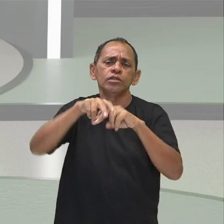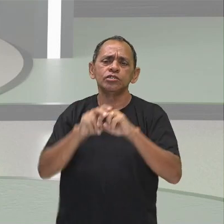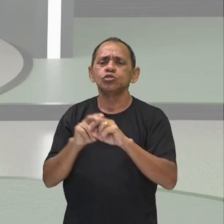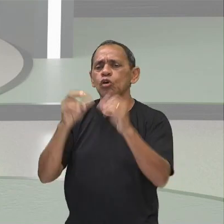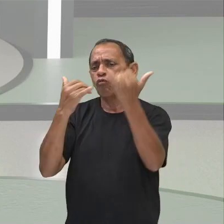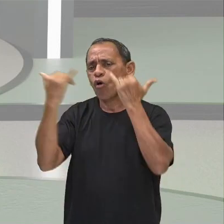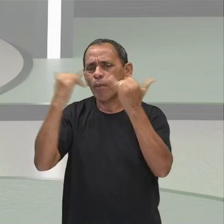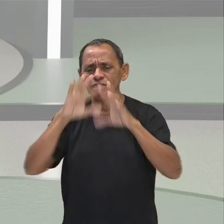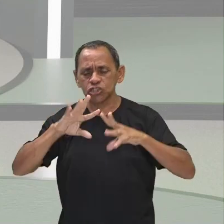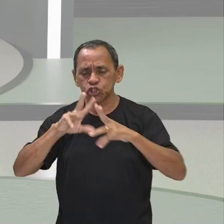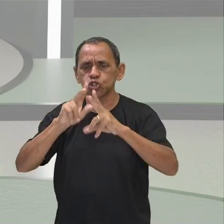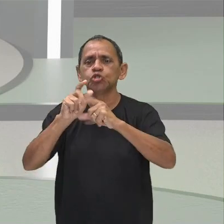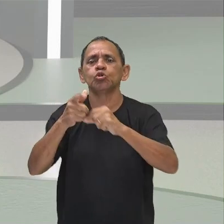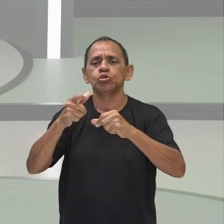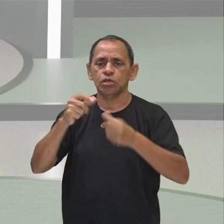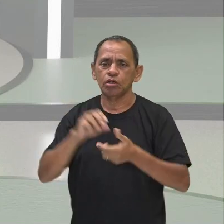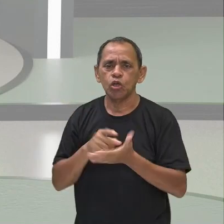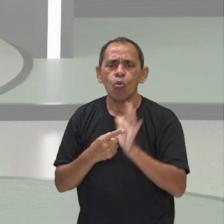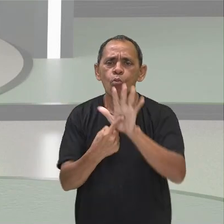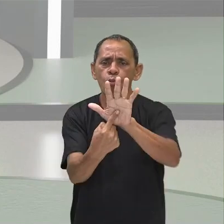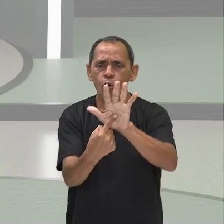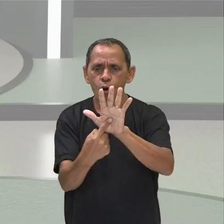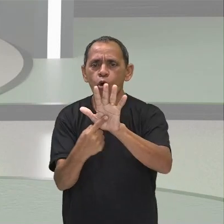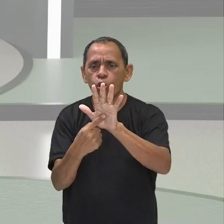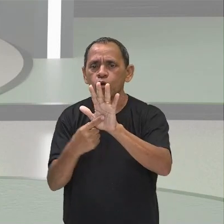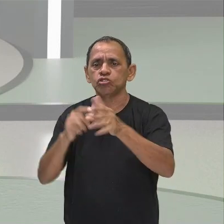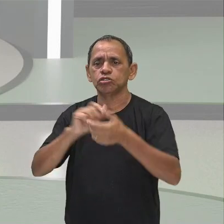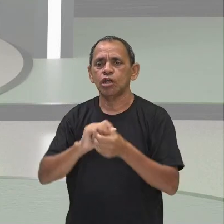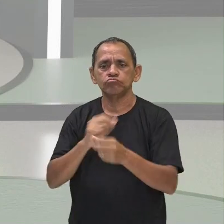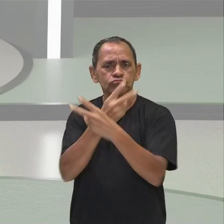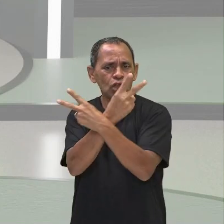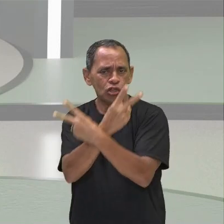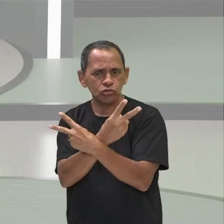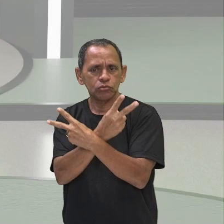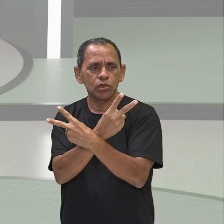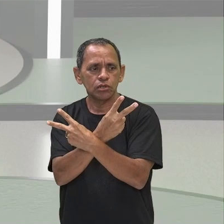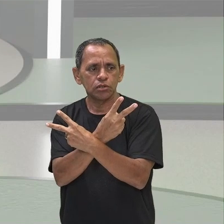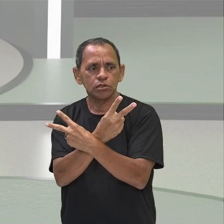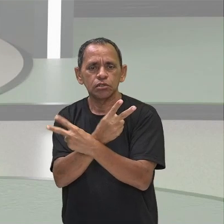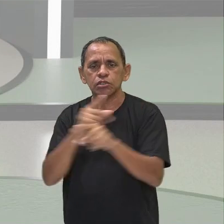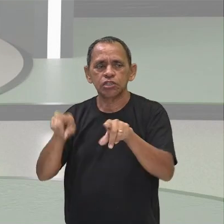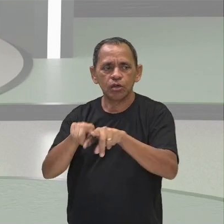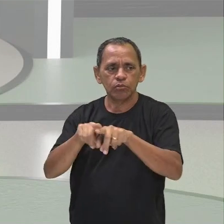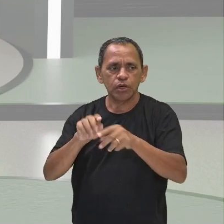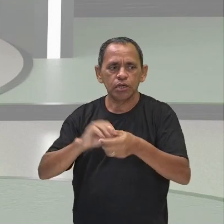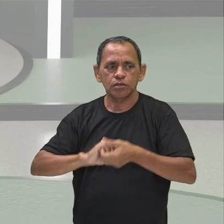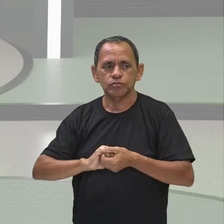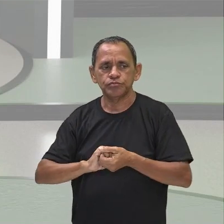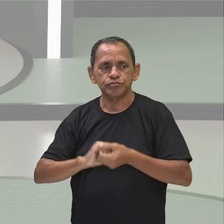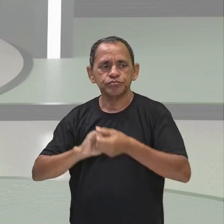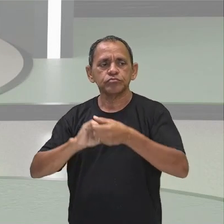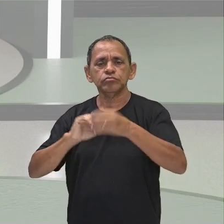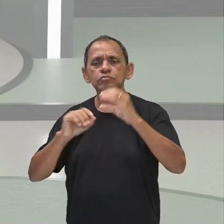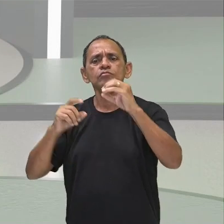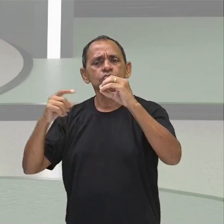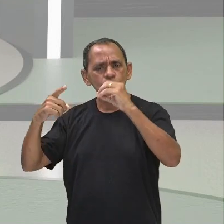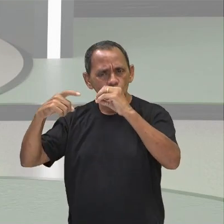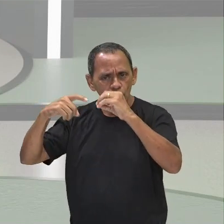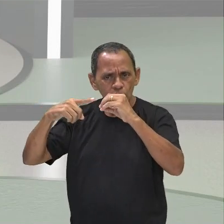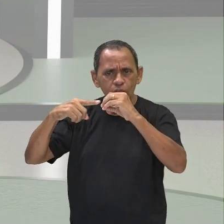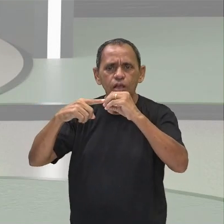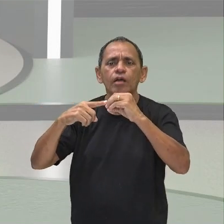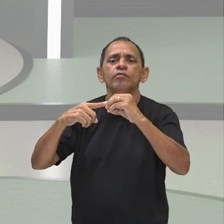consigo informações presentes de gametas, de um gameta e de outro, porque, que é um outro processo um pouquinho diferente